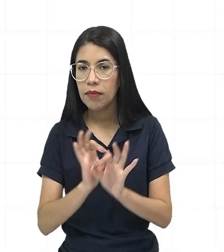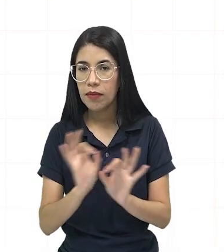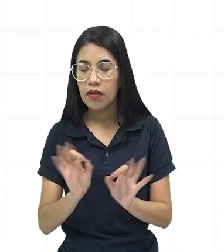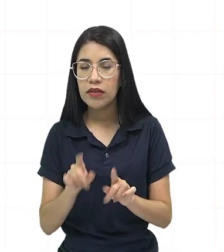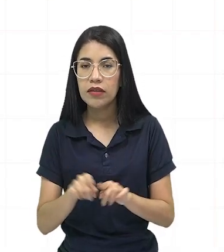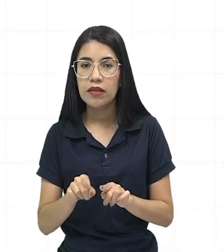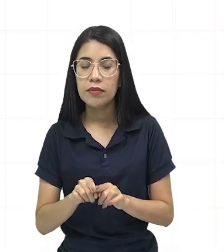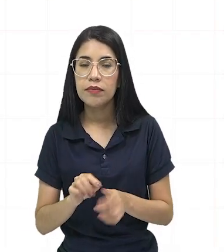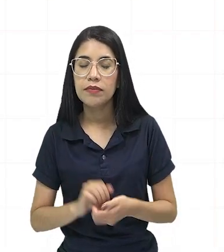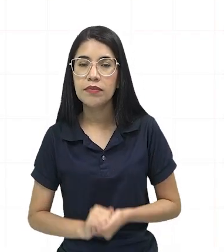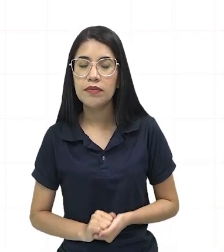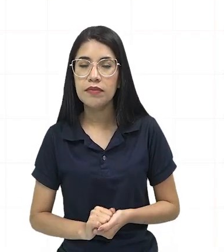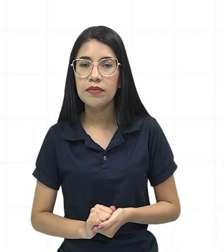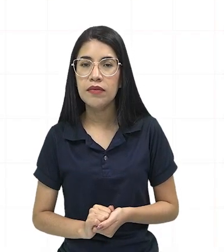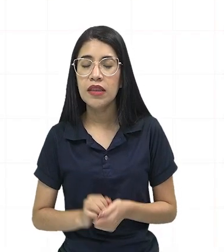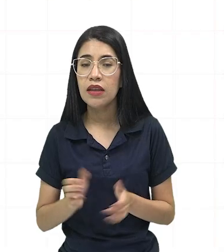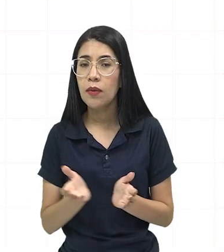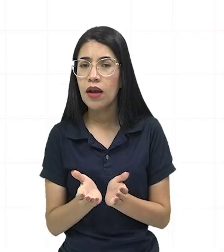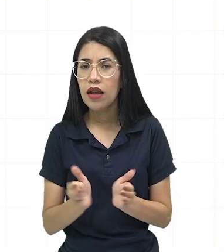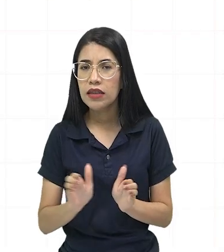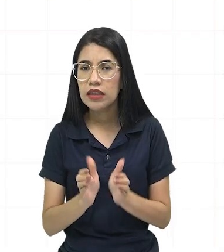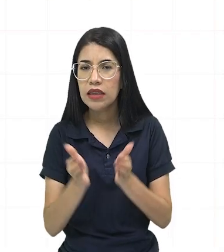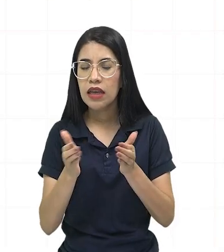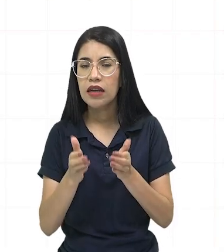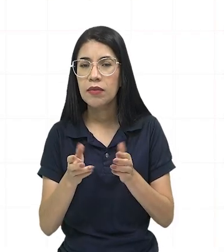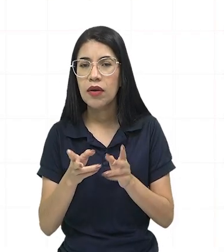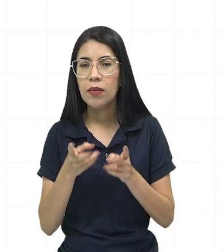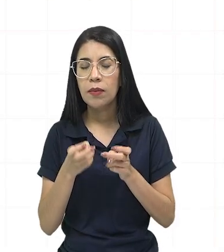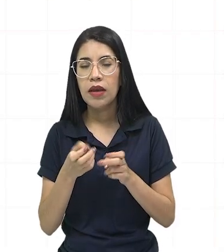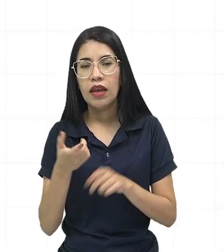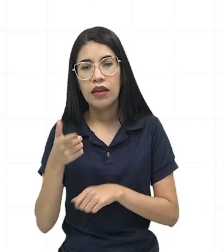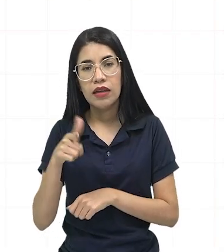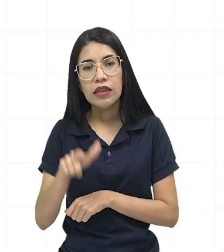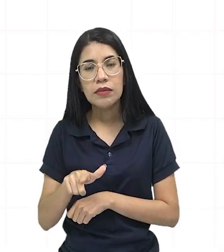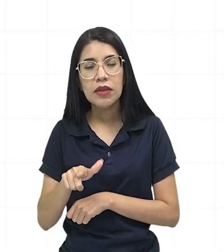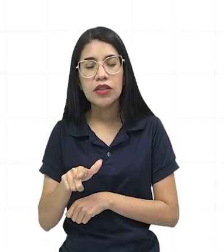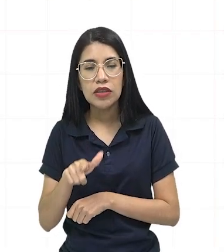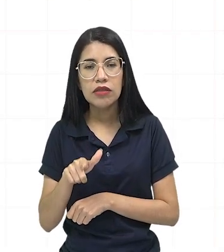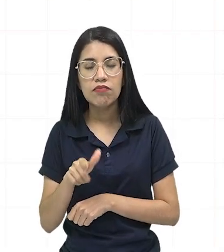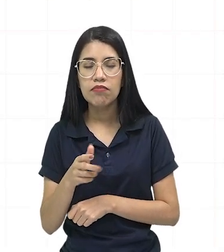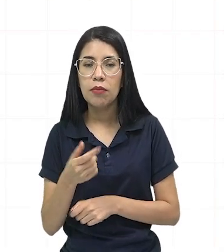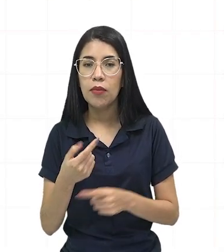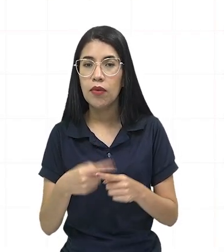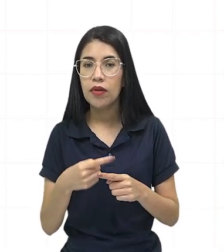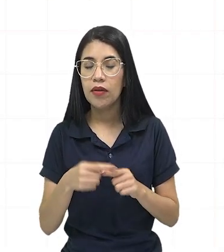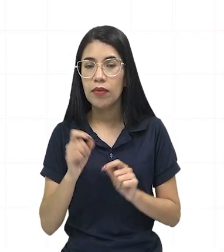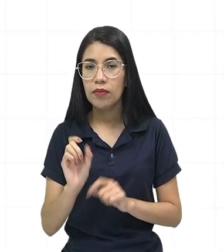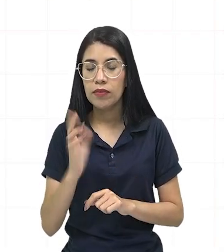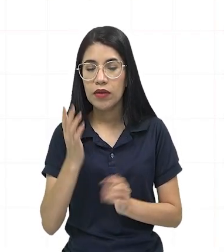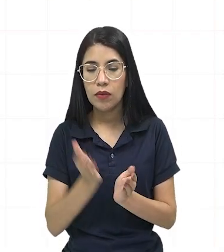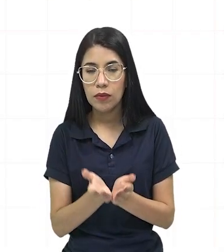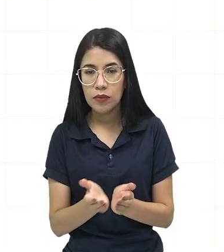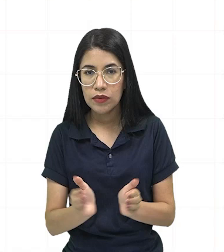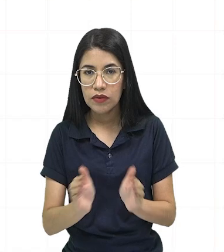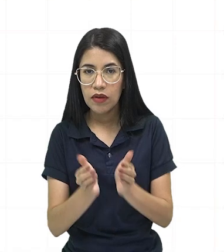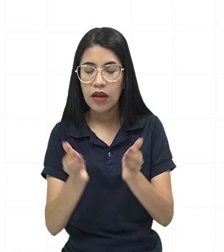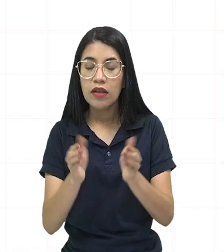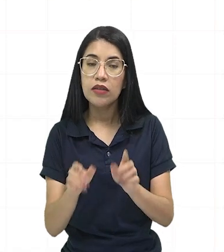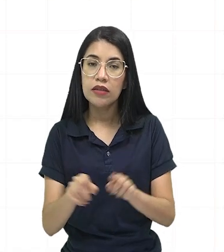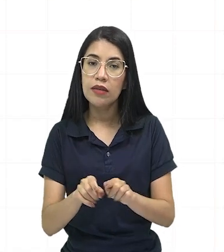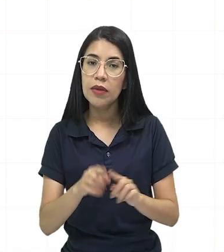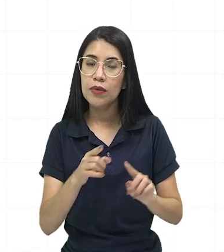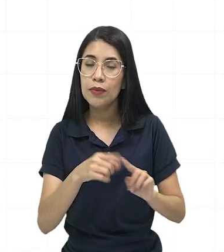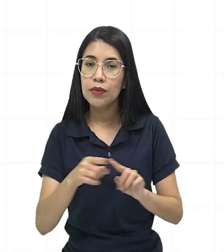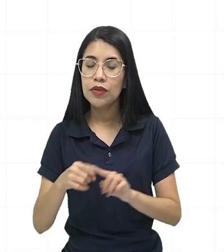que eu falei duas vezes na questão da cerâmica, né? Você percebeu que eu repeti duas vezes a questão da cerâmica, porque a cerâmica também é uma forma de